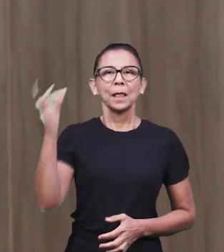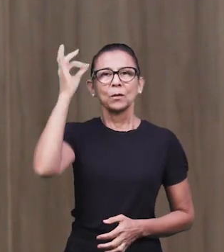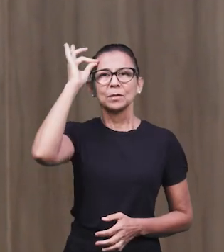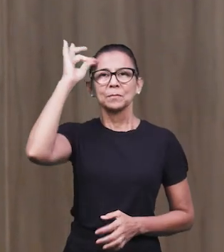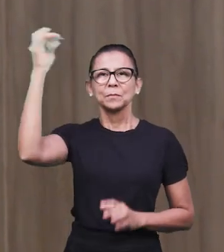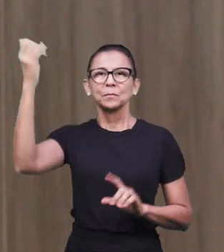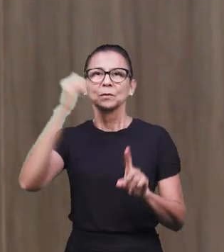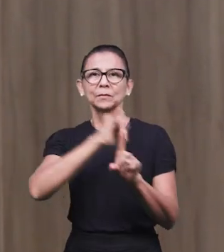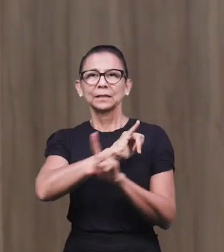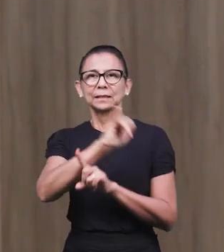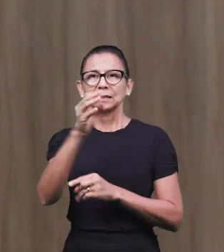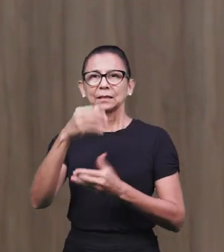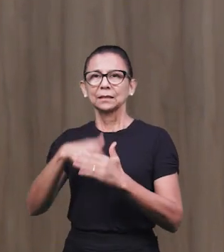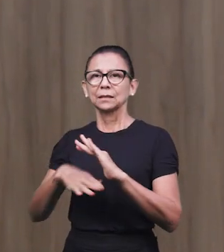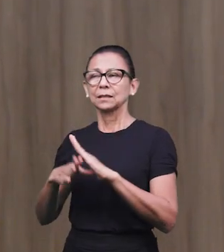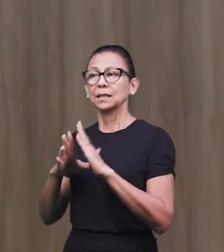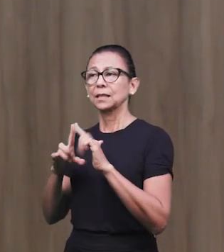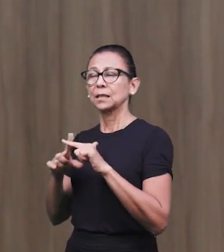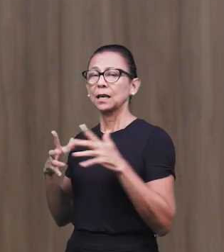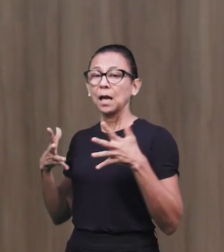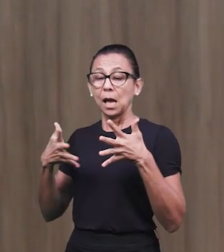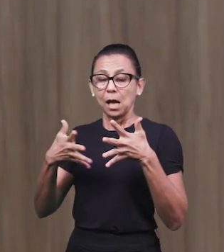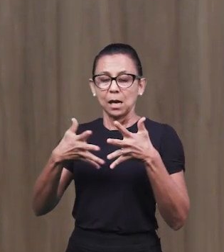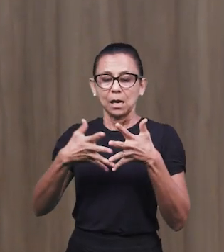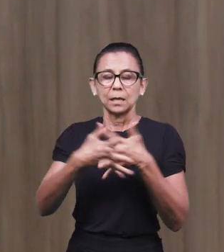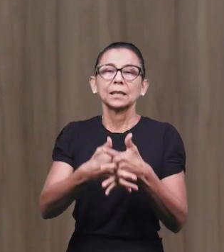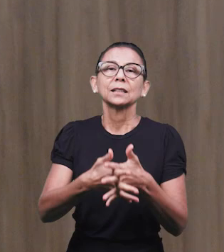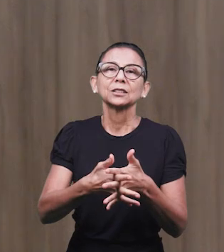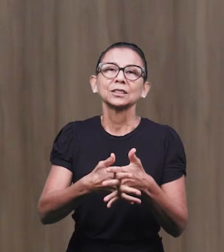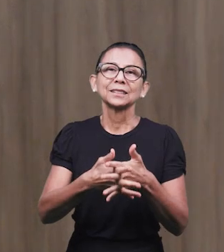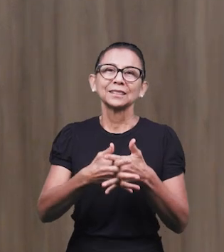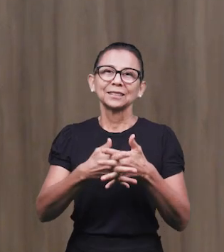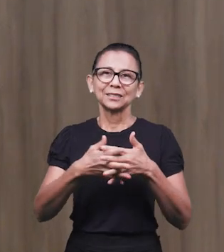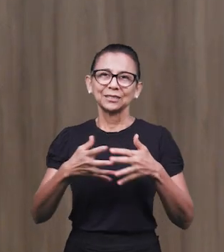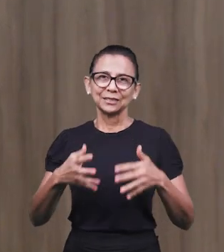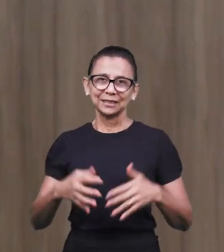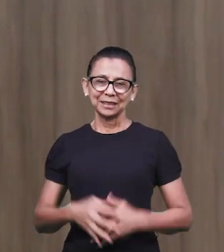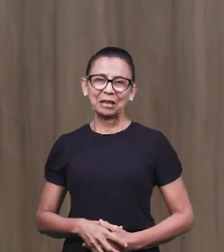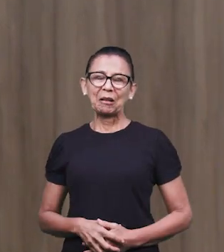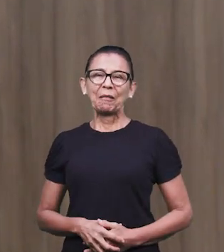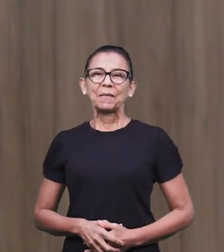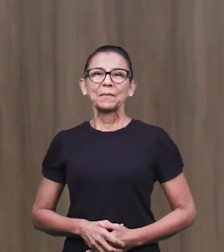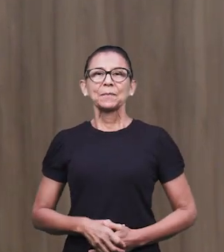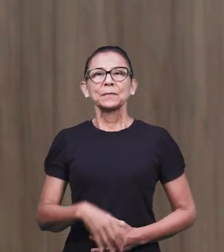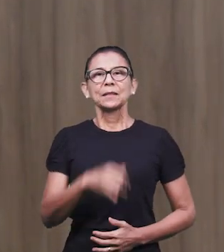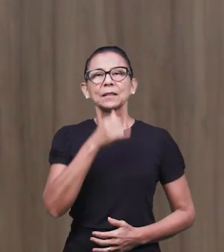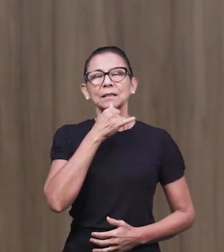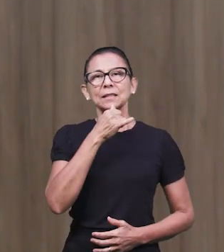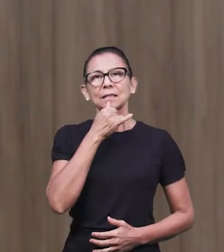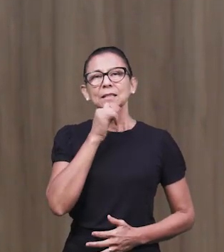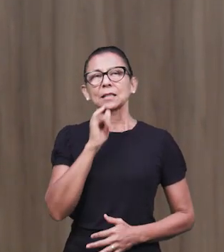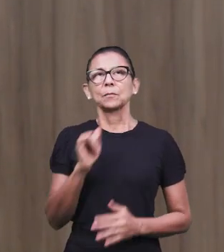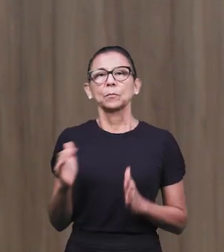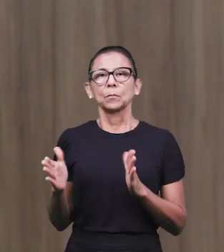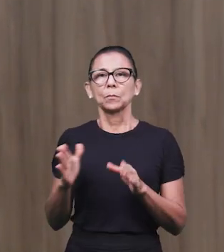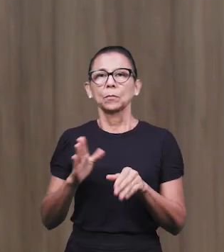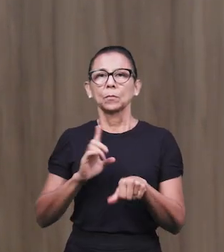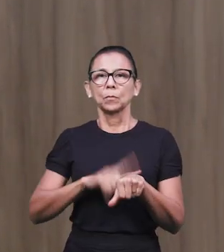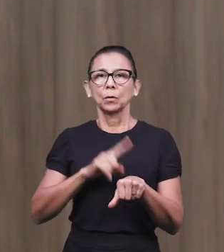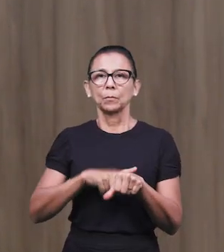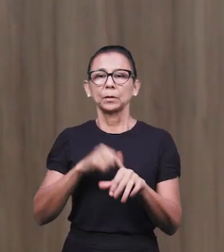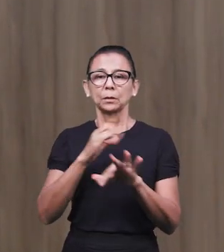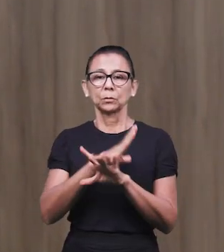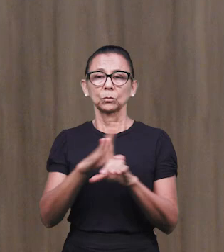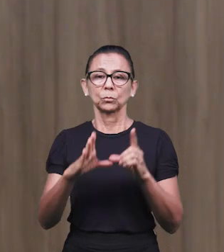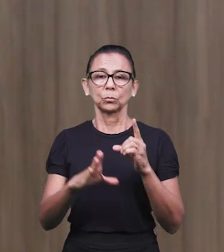coisas do Espírito, elas vão se encaixando. É como se fosse um tecido só. Quando você pega um culto, que é uma coxa de retalho, um hino que não